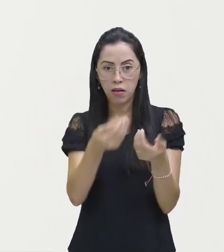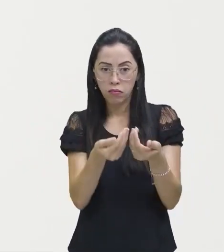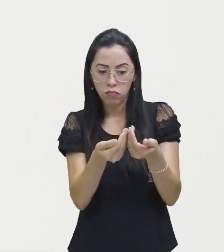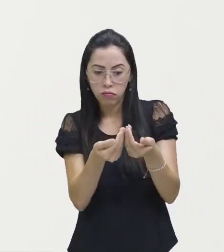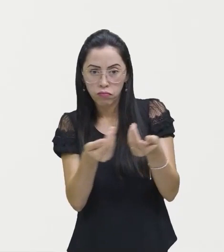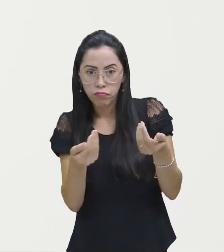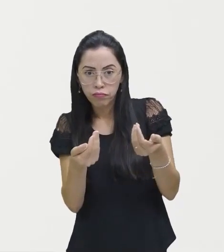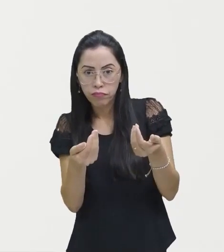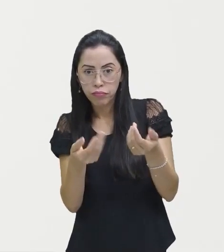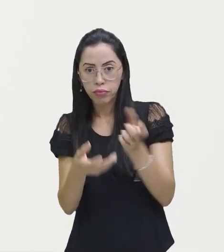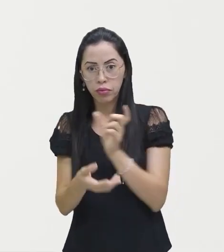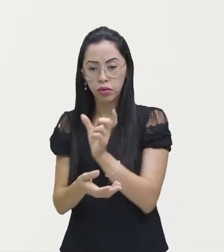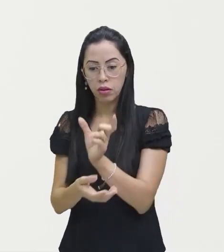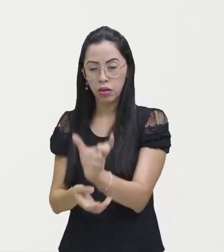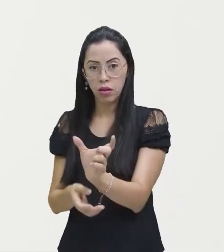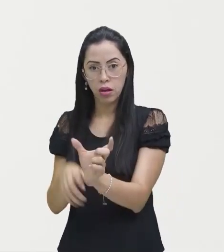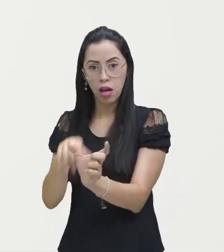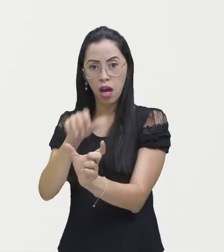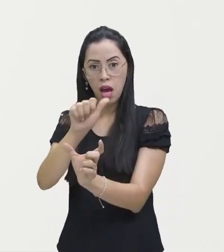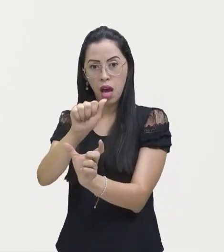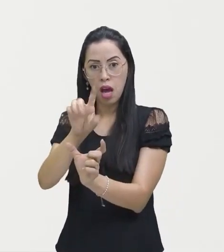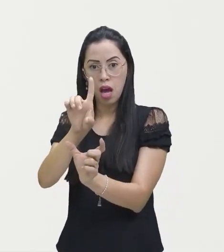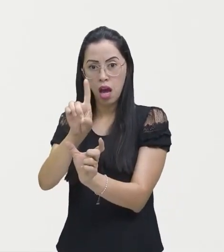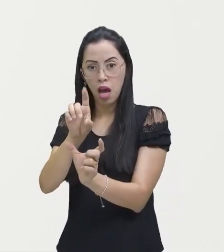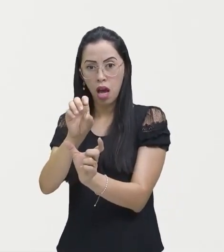a rosa